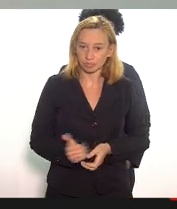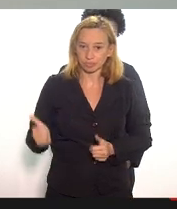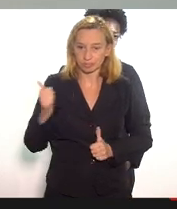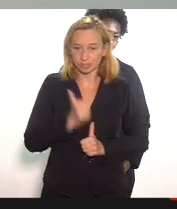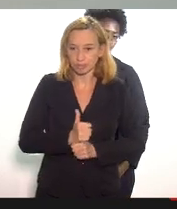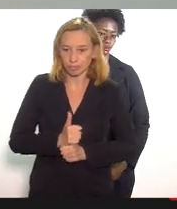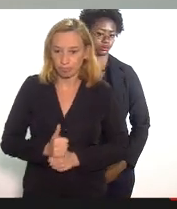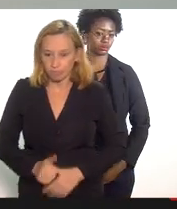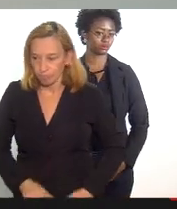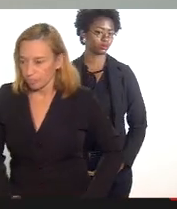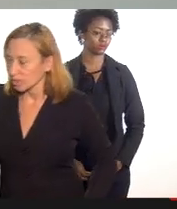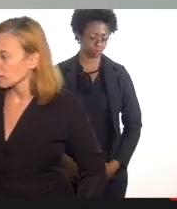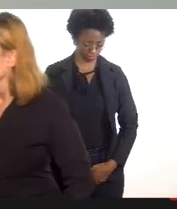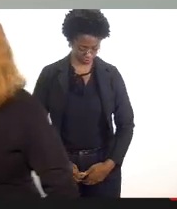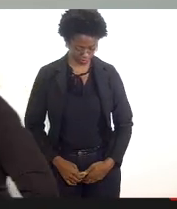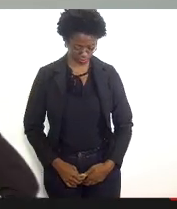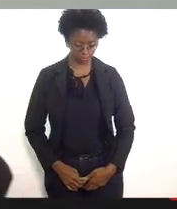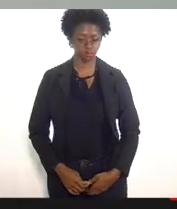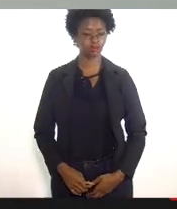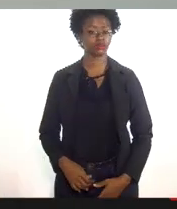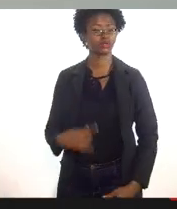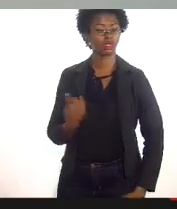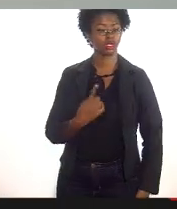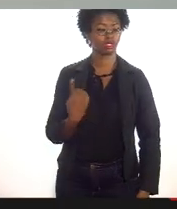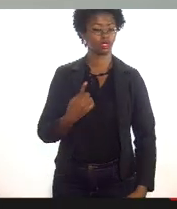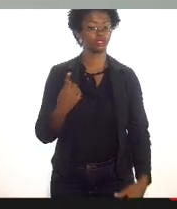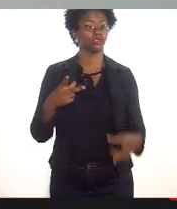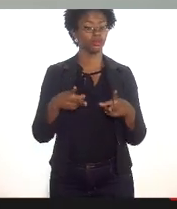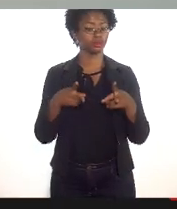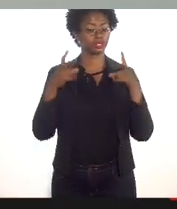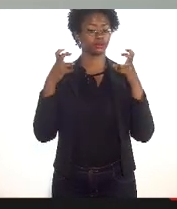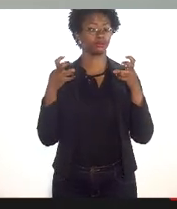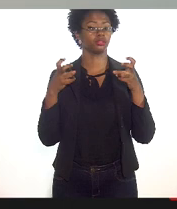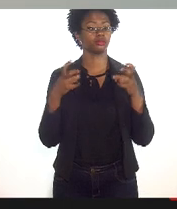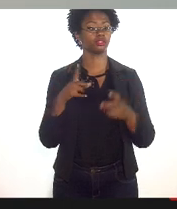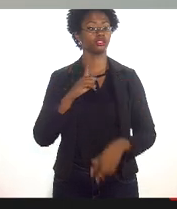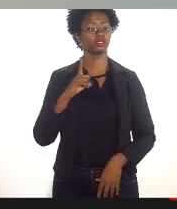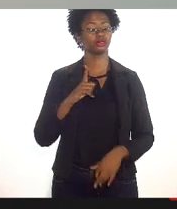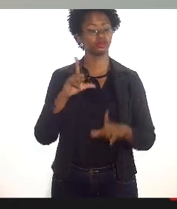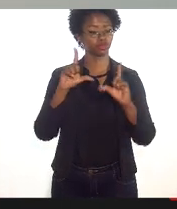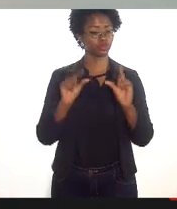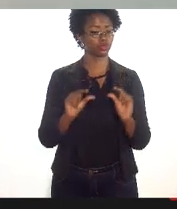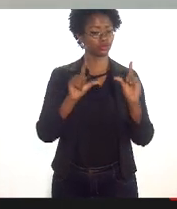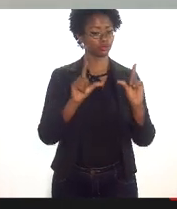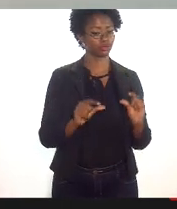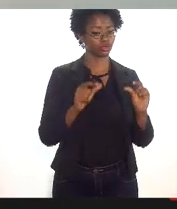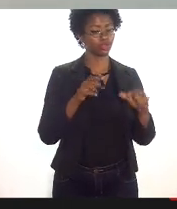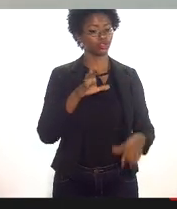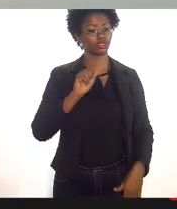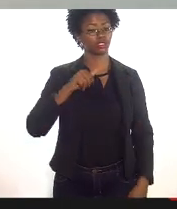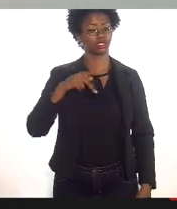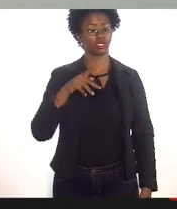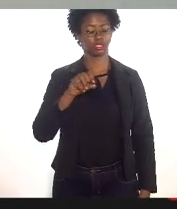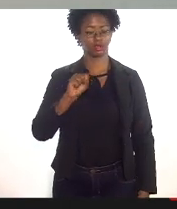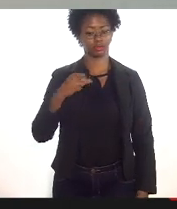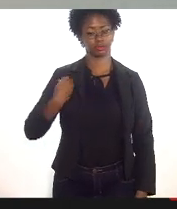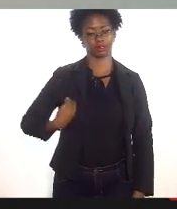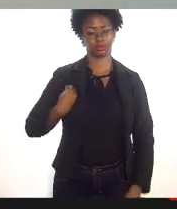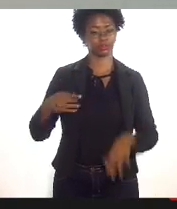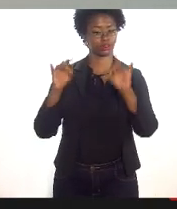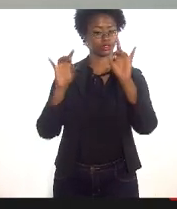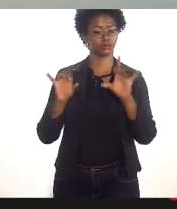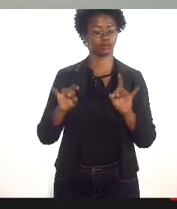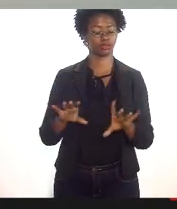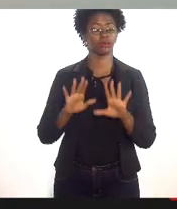deduções? Nós detectamos que houve uma diminuição de campos com participação especial e, entre os